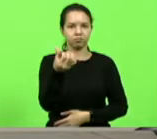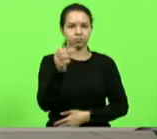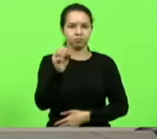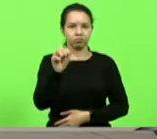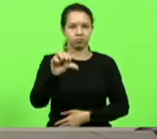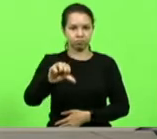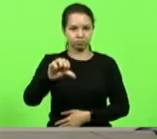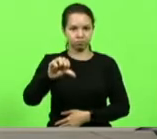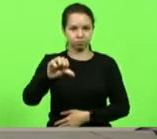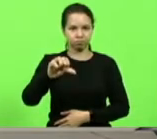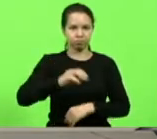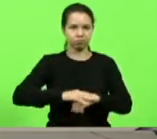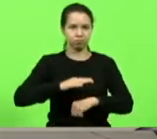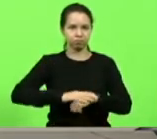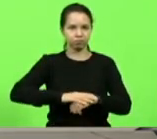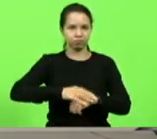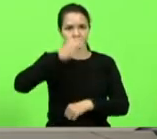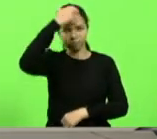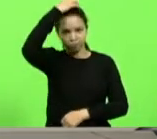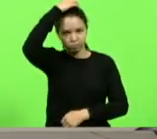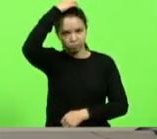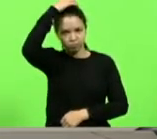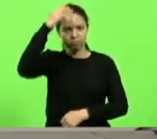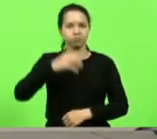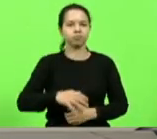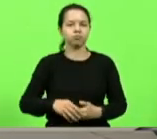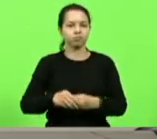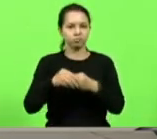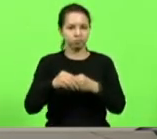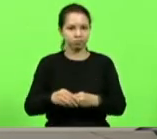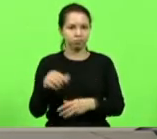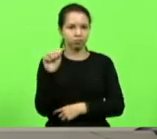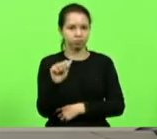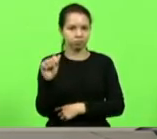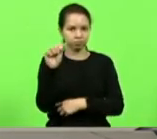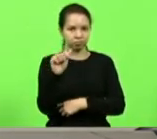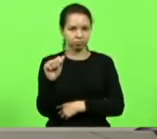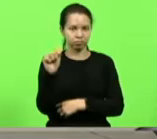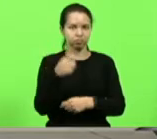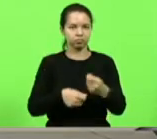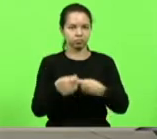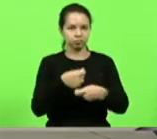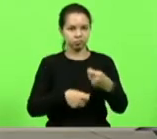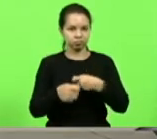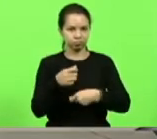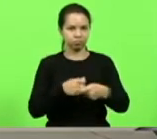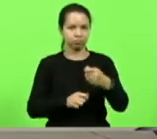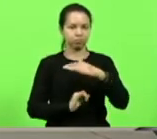autor deputado Coronel Mocelin, cumprimentando a Associação Comercial e Industrial de Florianópolis por